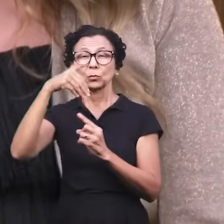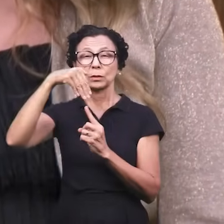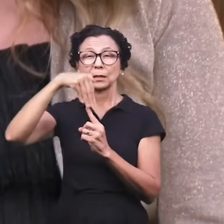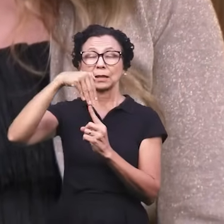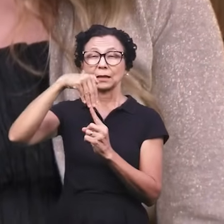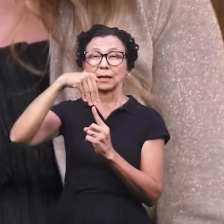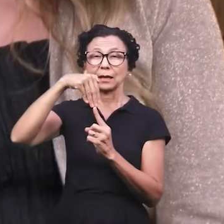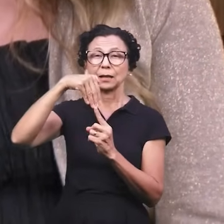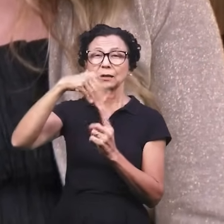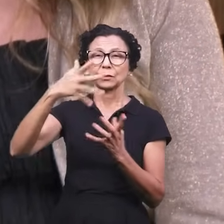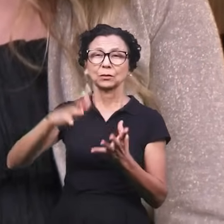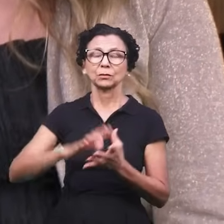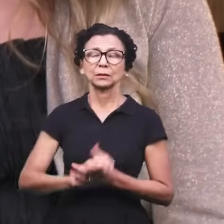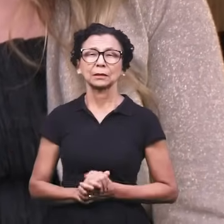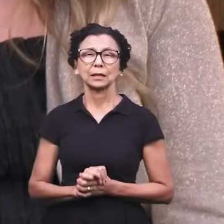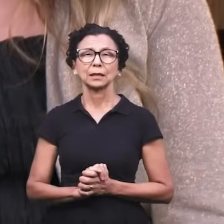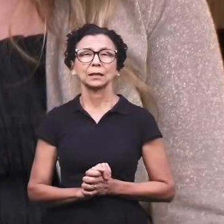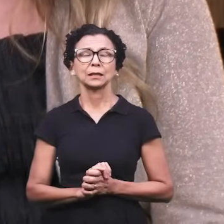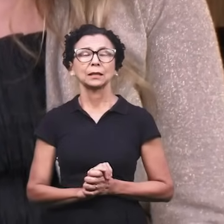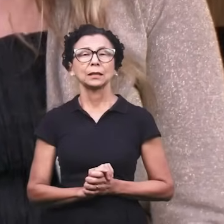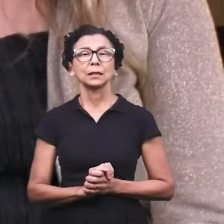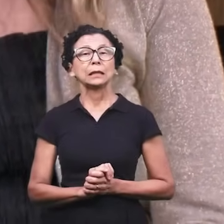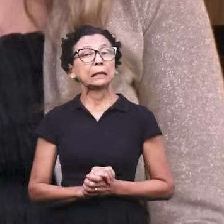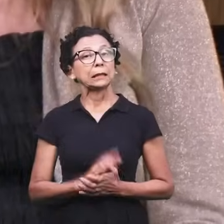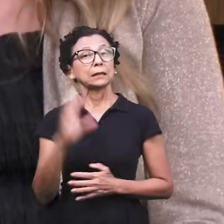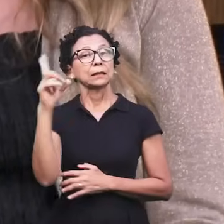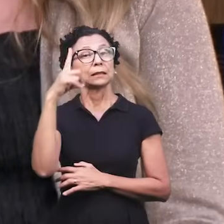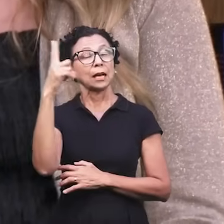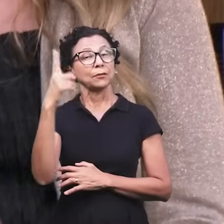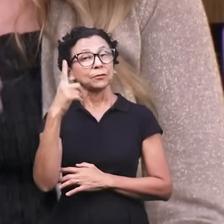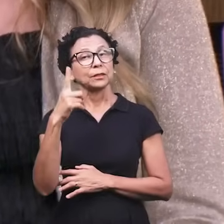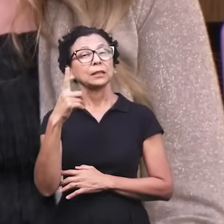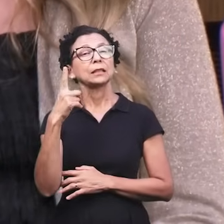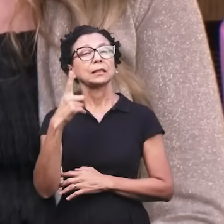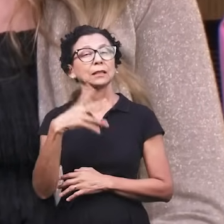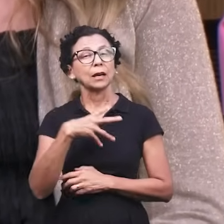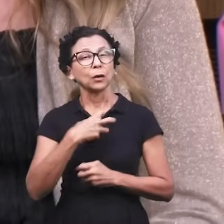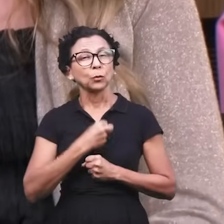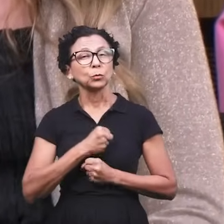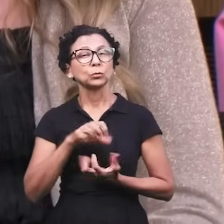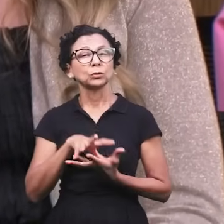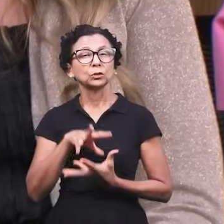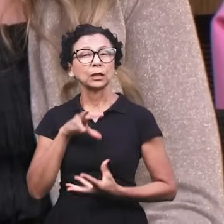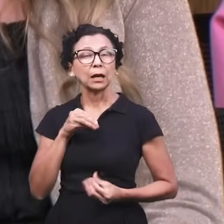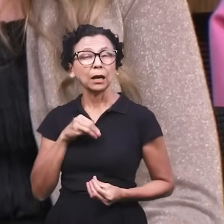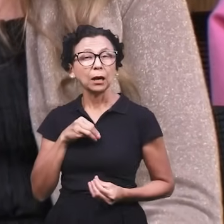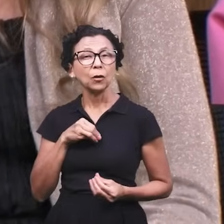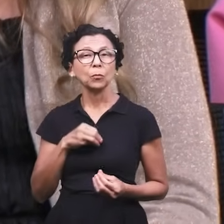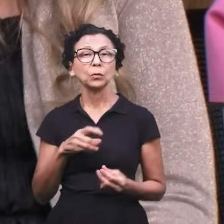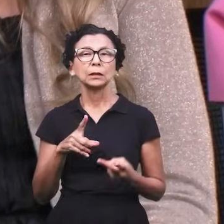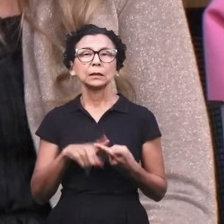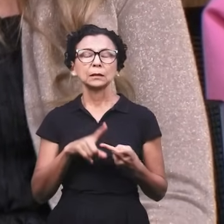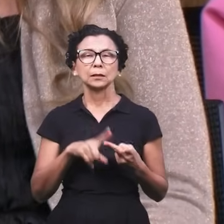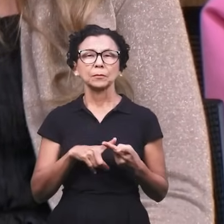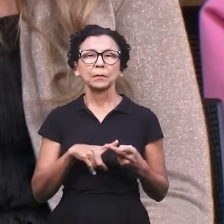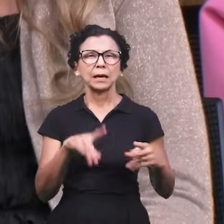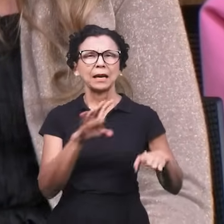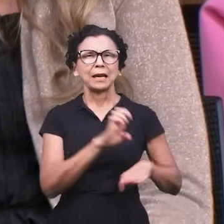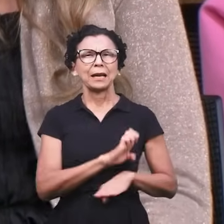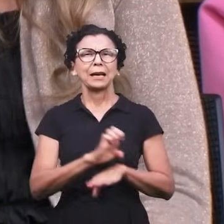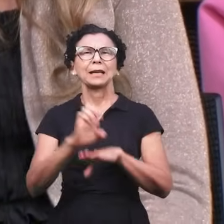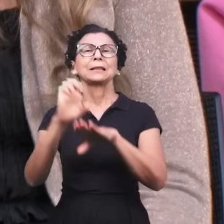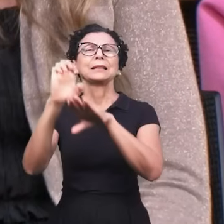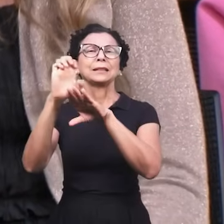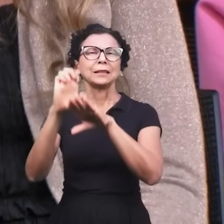diversos salmos sobre a angústia da alma, Elias, que até queria tirar a sua vida em dado momento, o